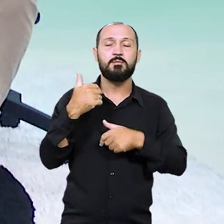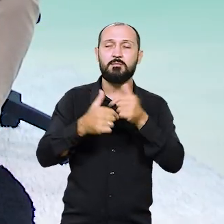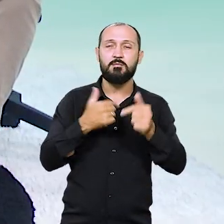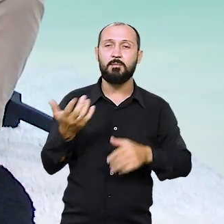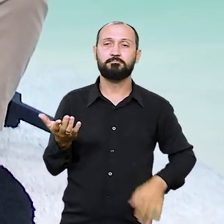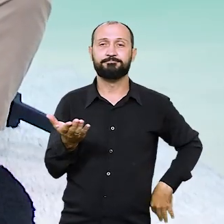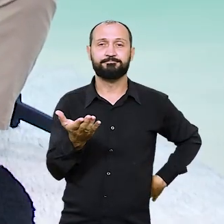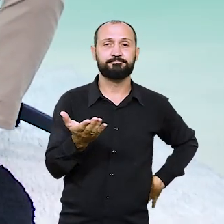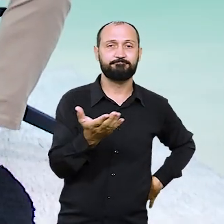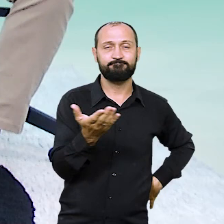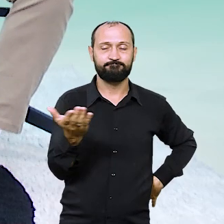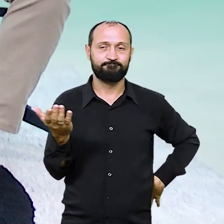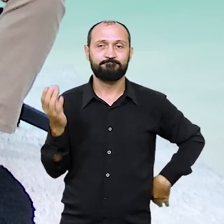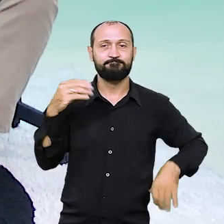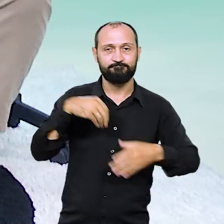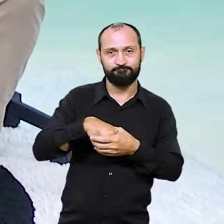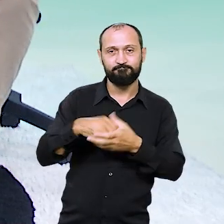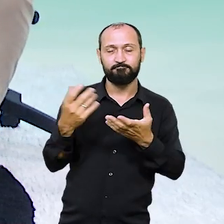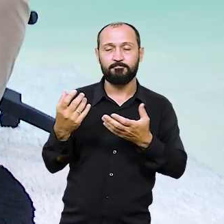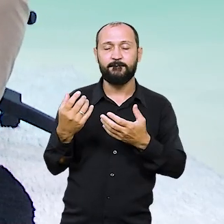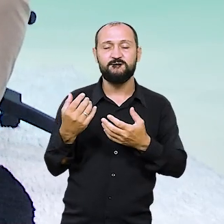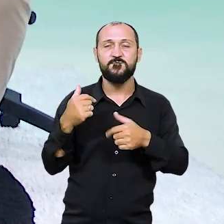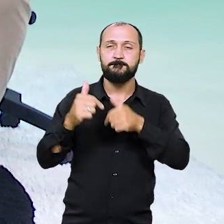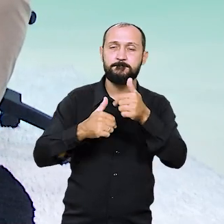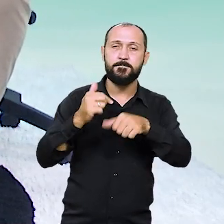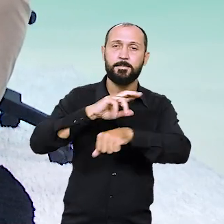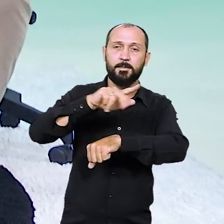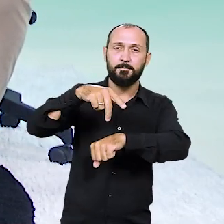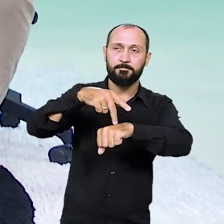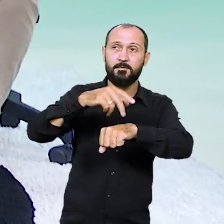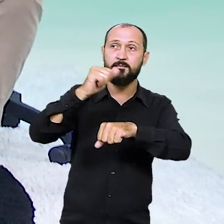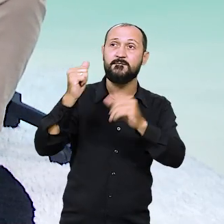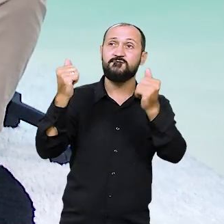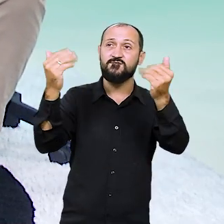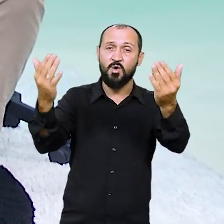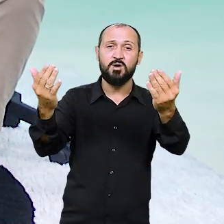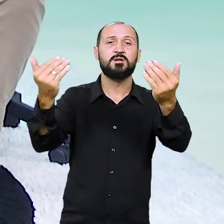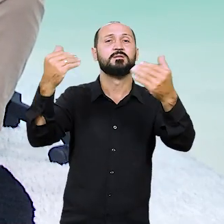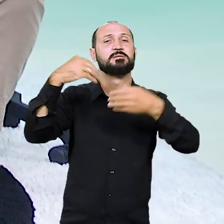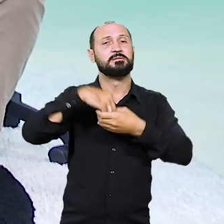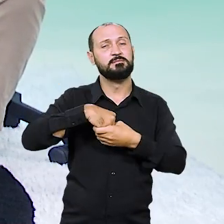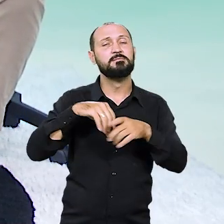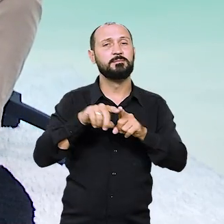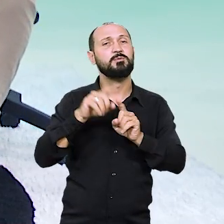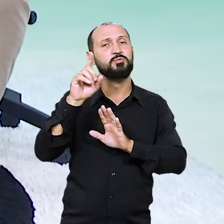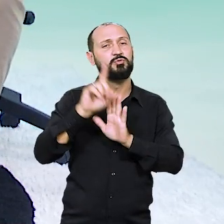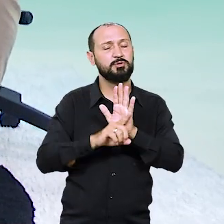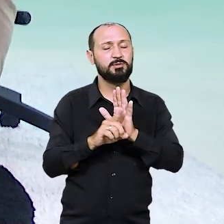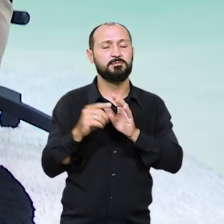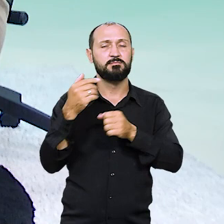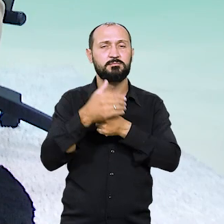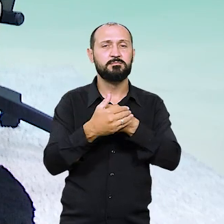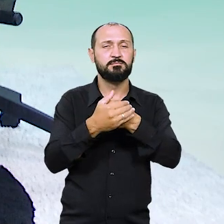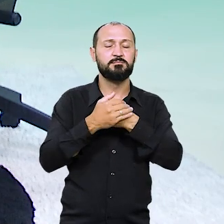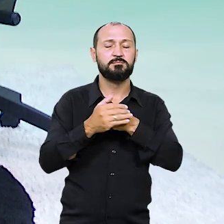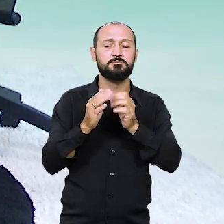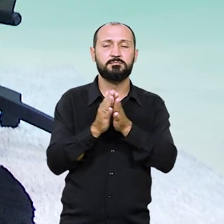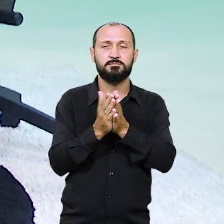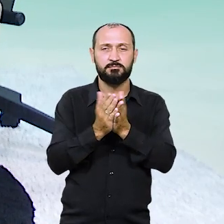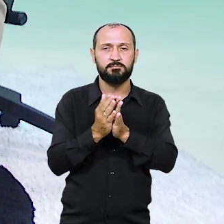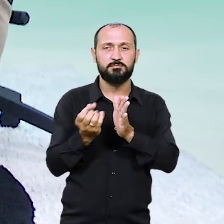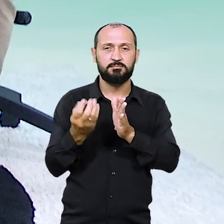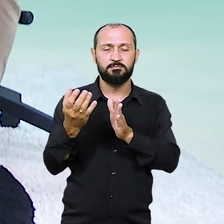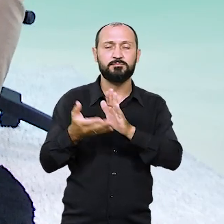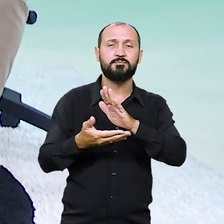né, que trabalham recorrentemente, que usam seu passaporte para viajar, seja nacionalmente ou internacionalmente, então eles